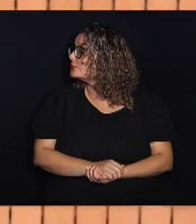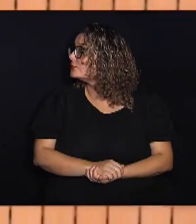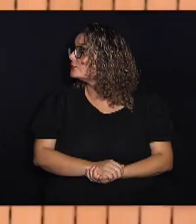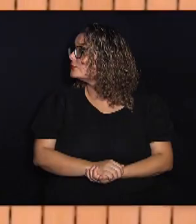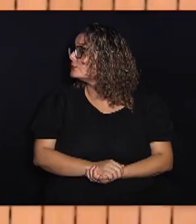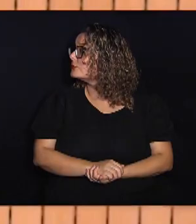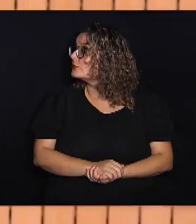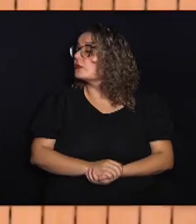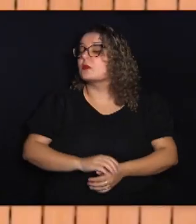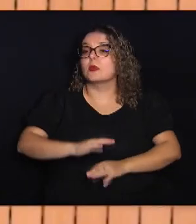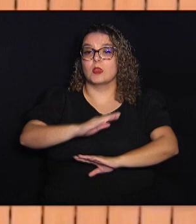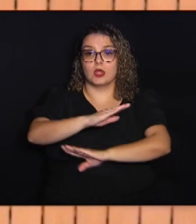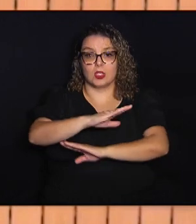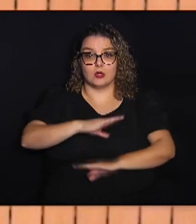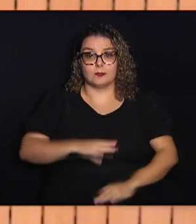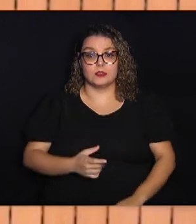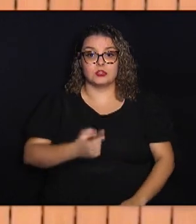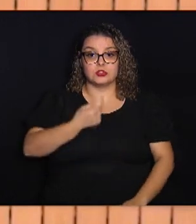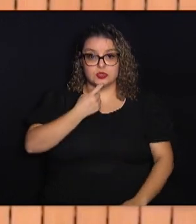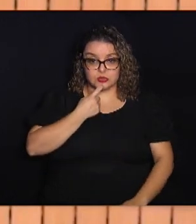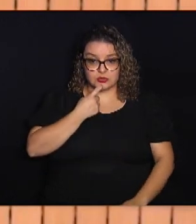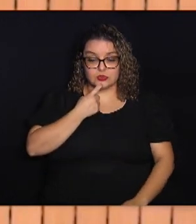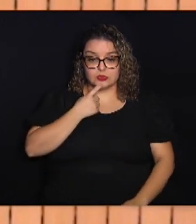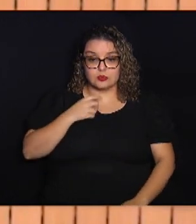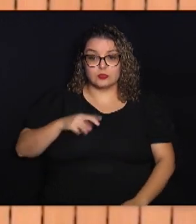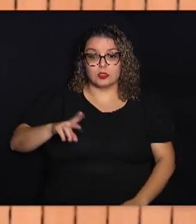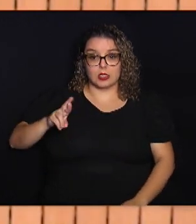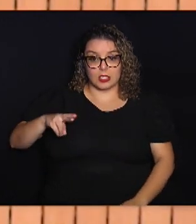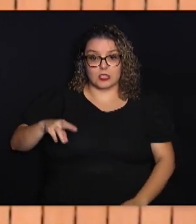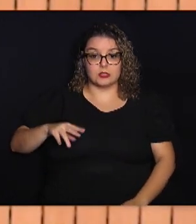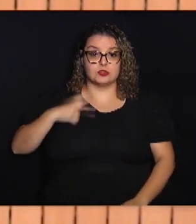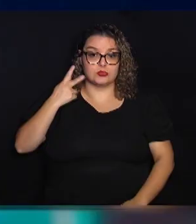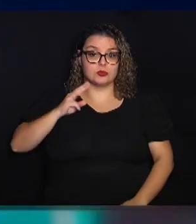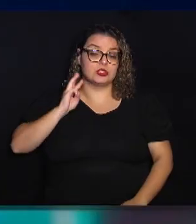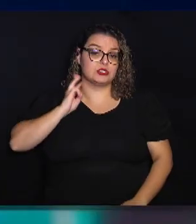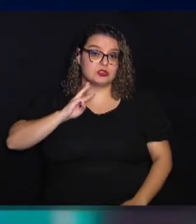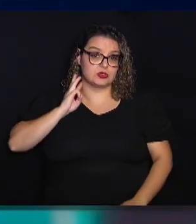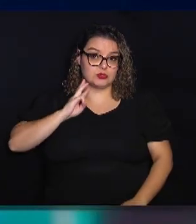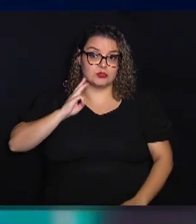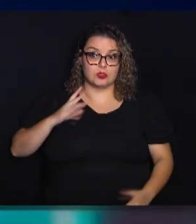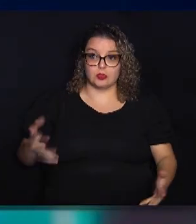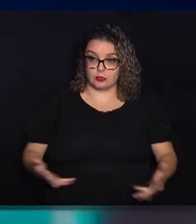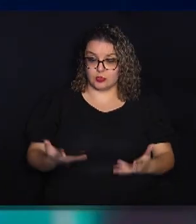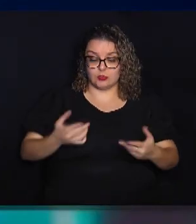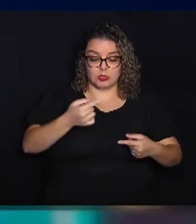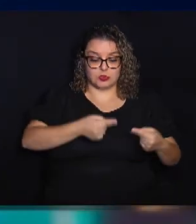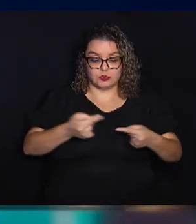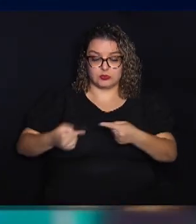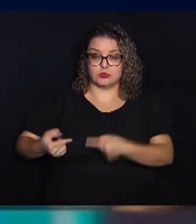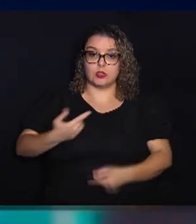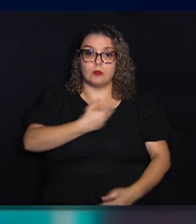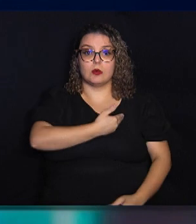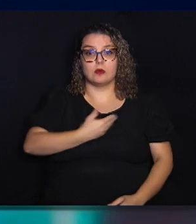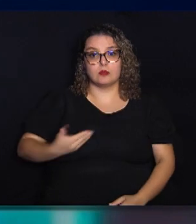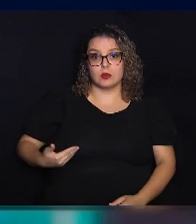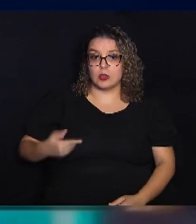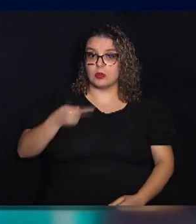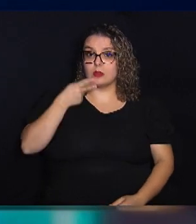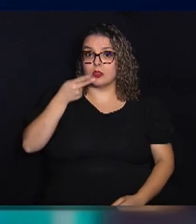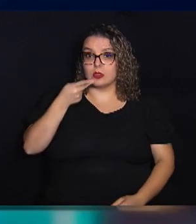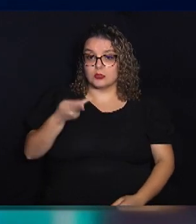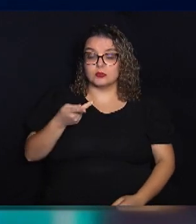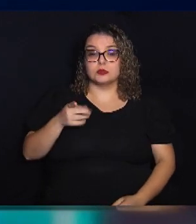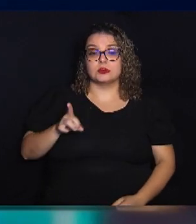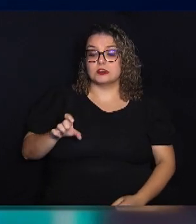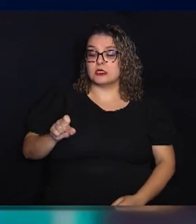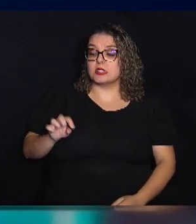A Câmara Municipal de Campinas, por meio do vereador Cecílio Santos, promoveu um debate público para falar sobre a